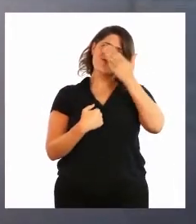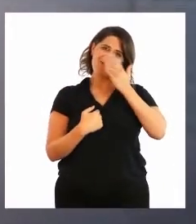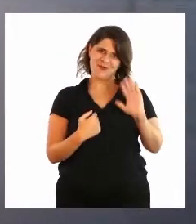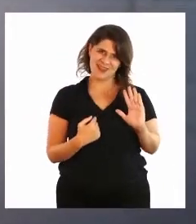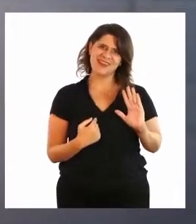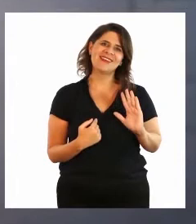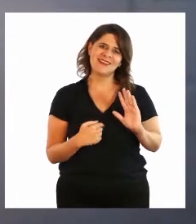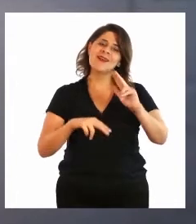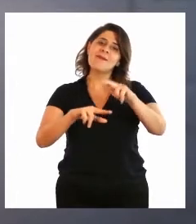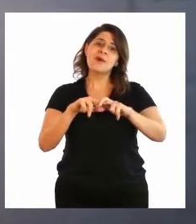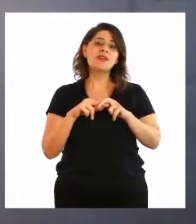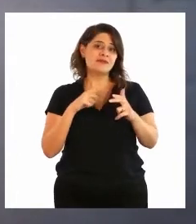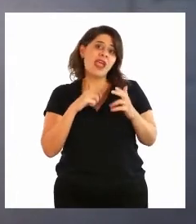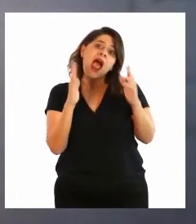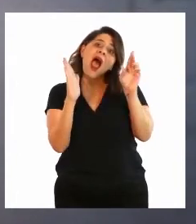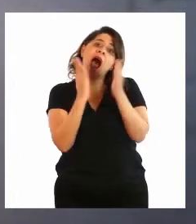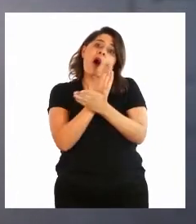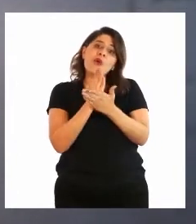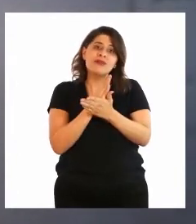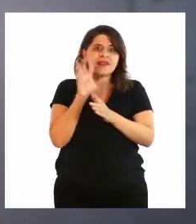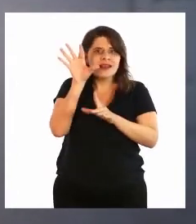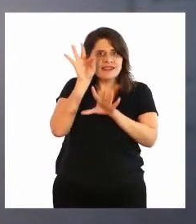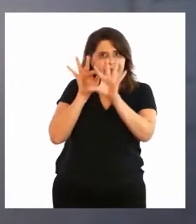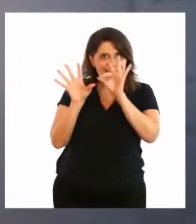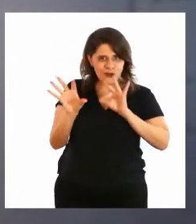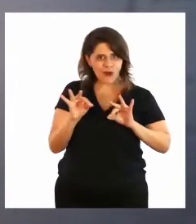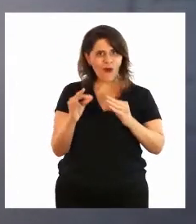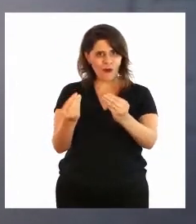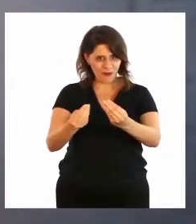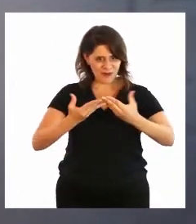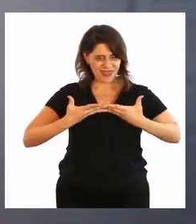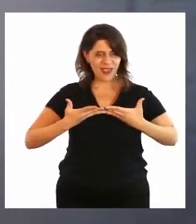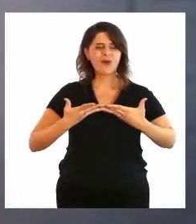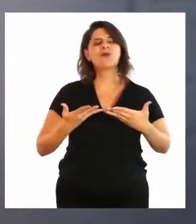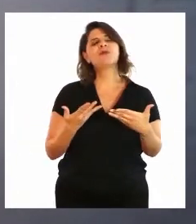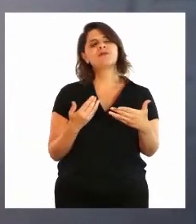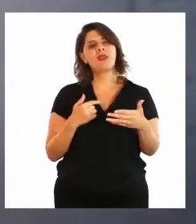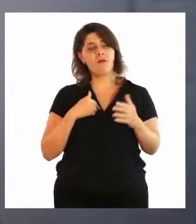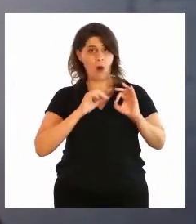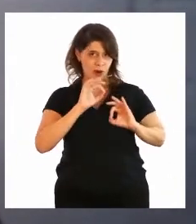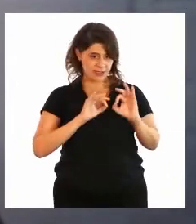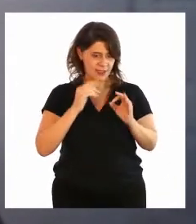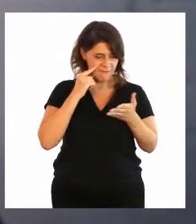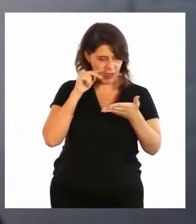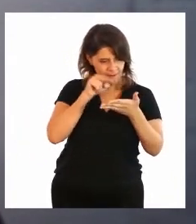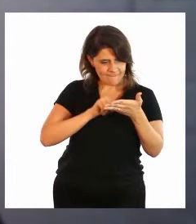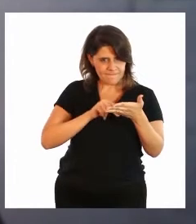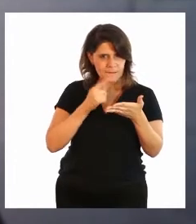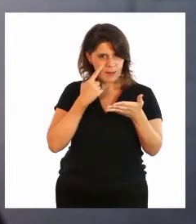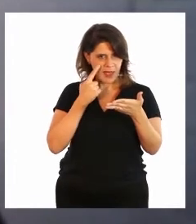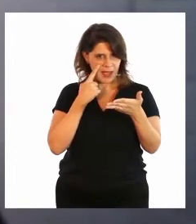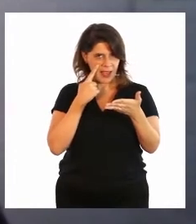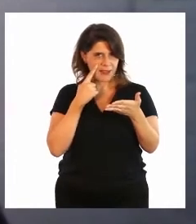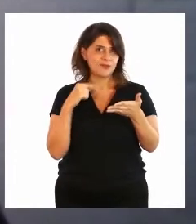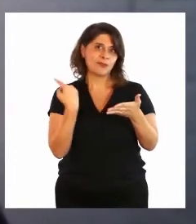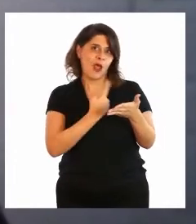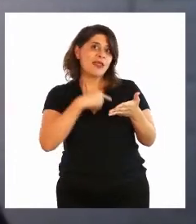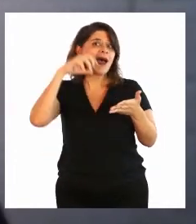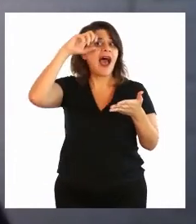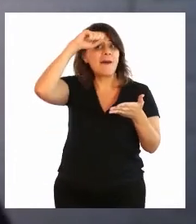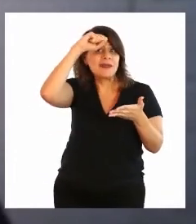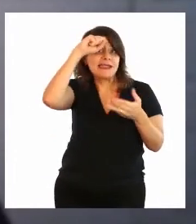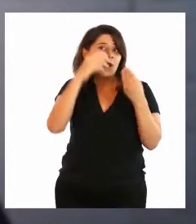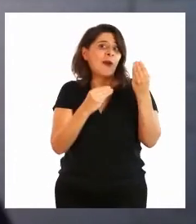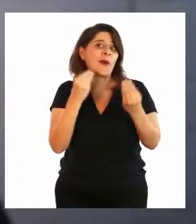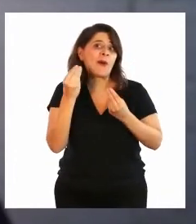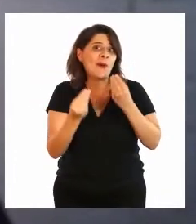perguntas. Eu vou só me organizar aqui, porque a gente está aprendendo, todo